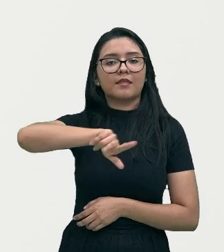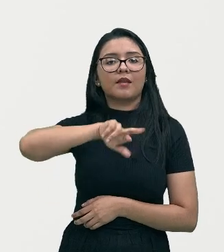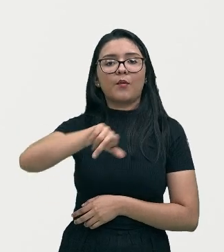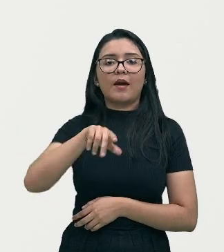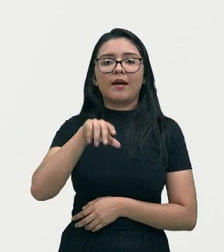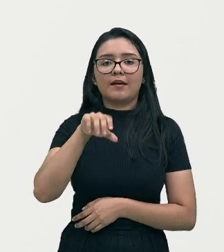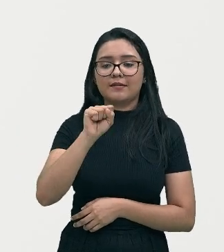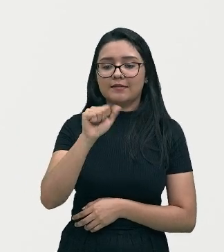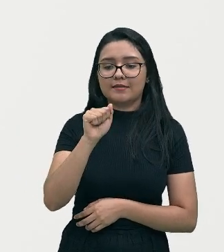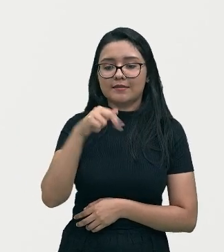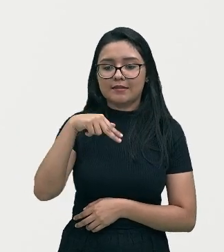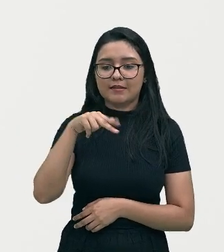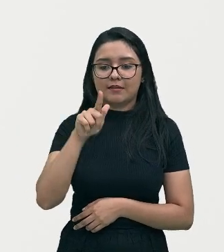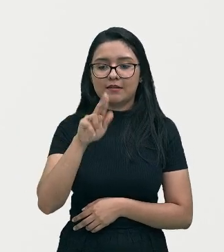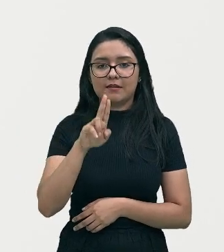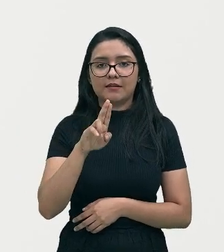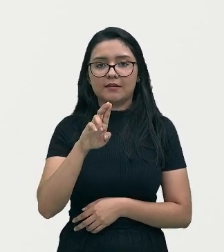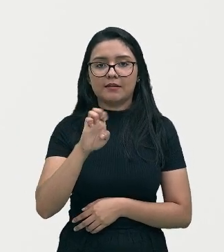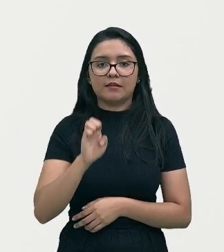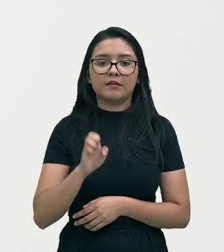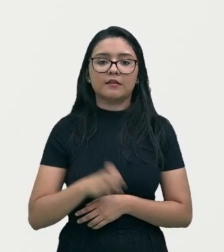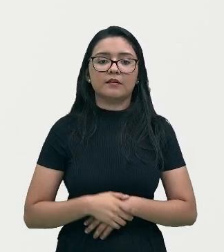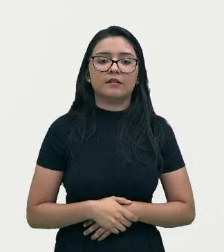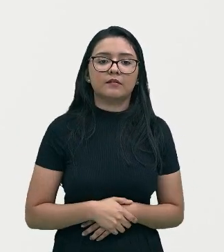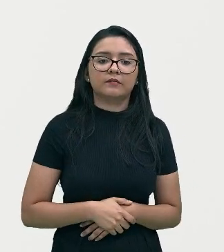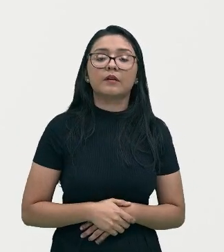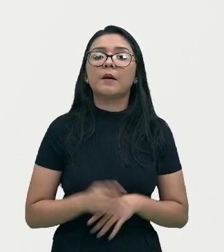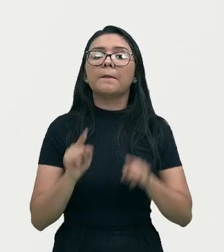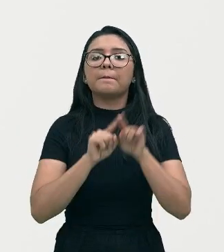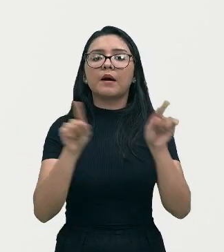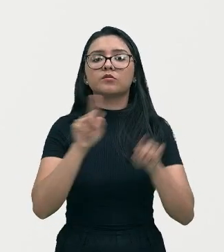né? Vai ser chamado de hemolinfa,